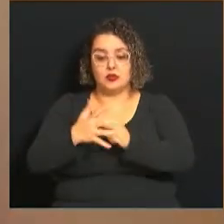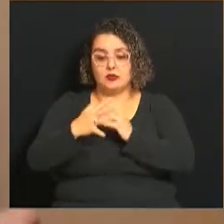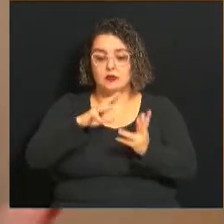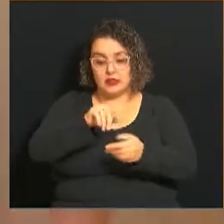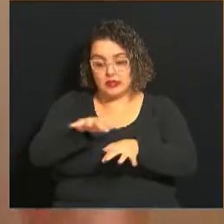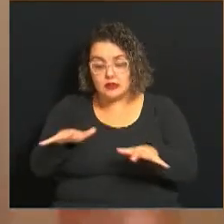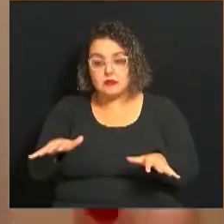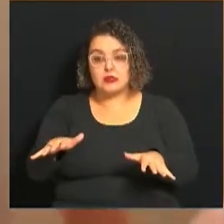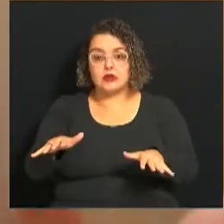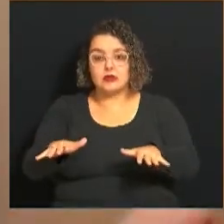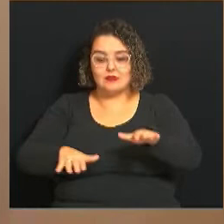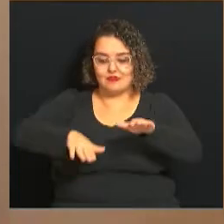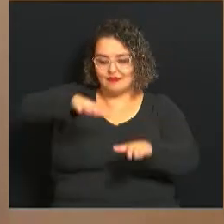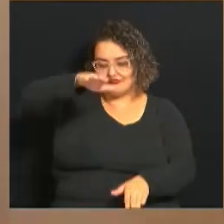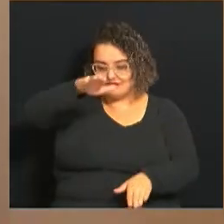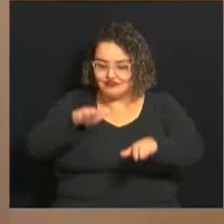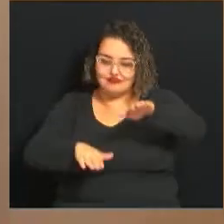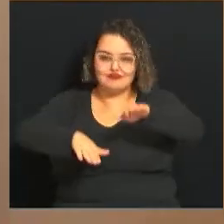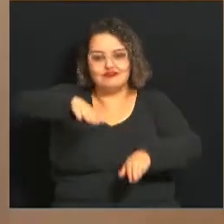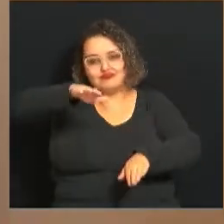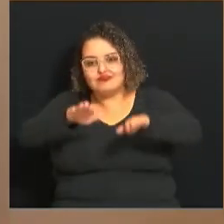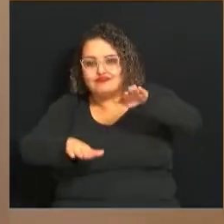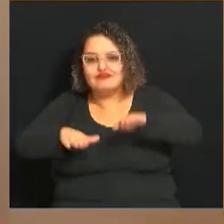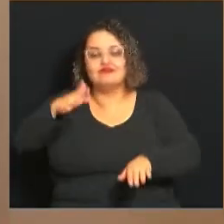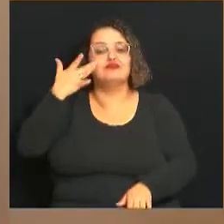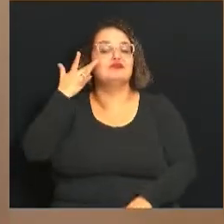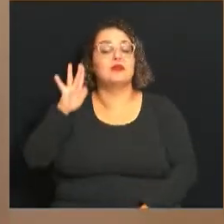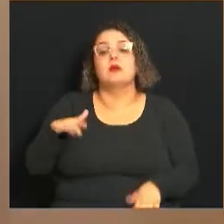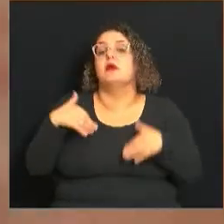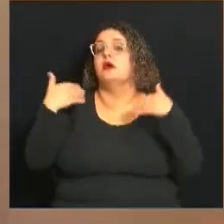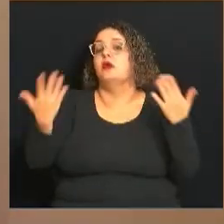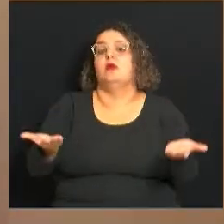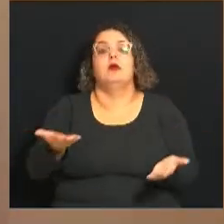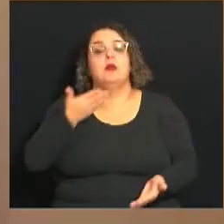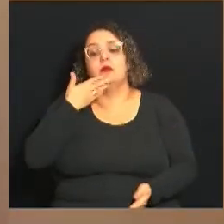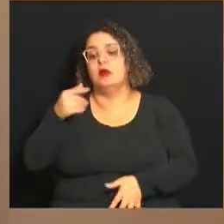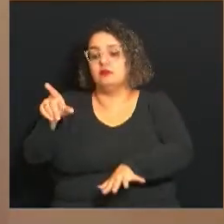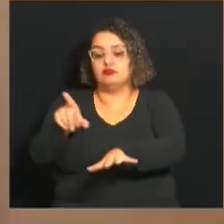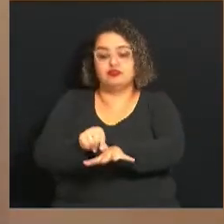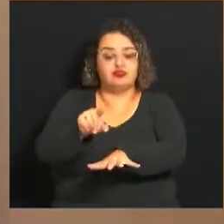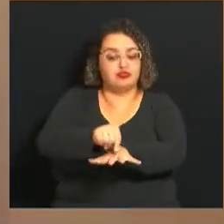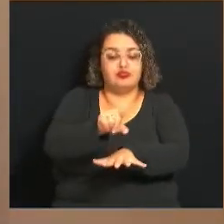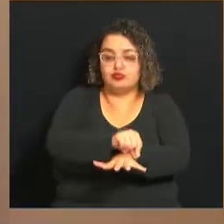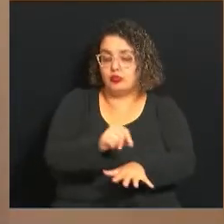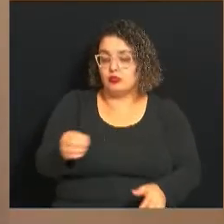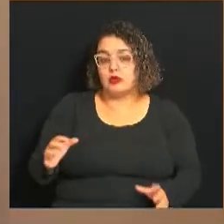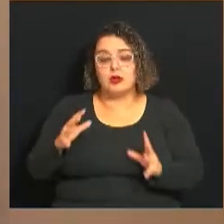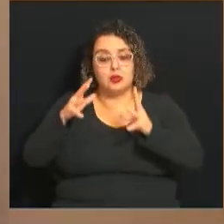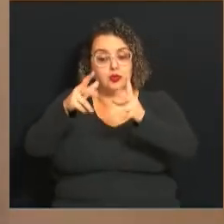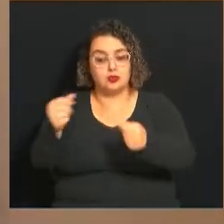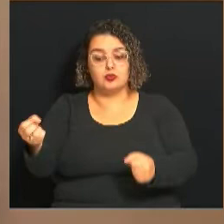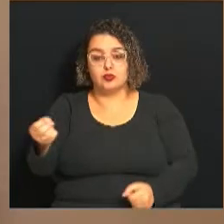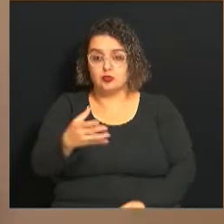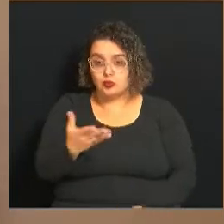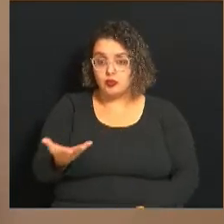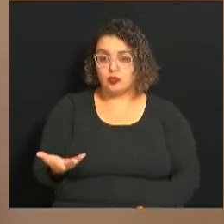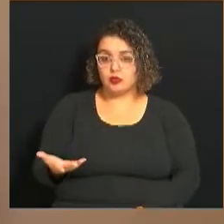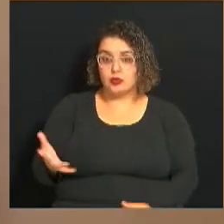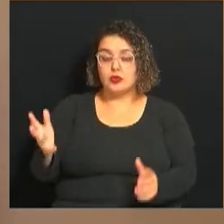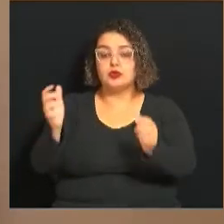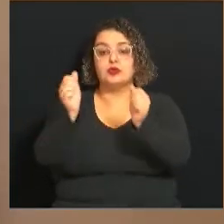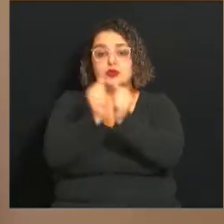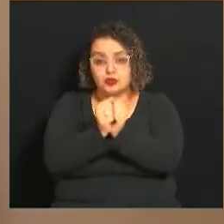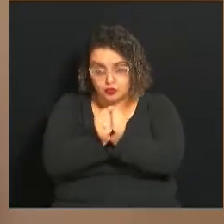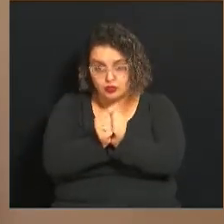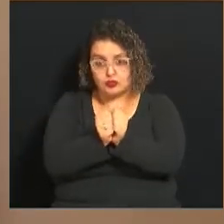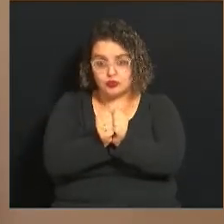uma instabilidade, né? Da gente não conseguir saber qual era o melhor caminho, por ser algo totalmente novo. E isso junto dos nossos